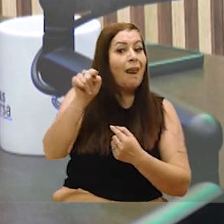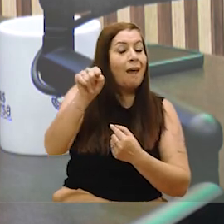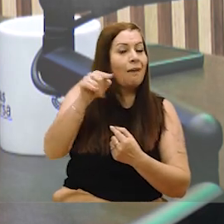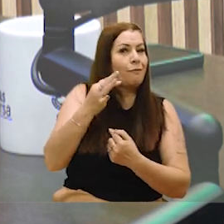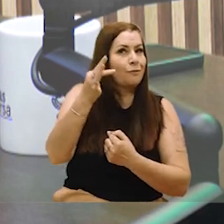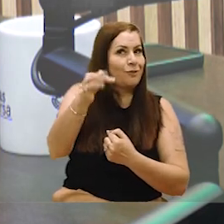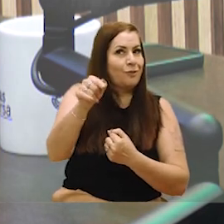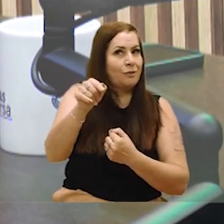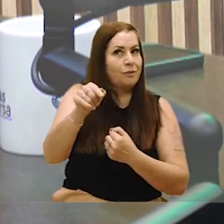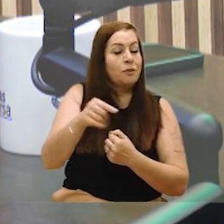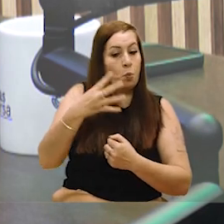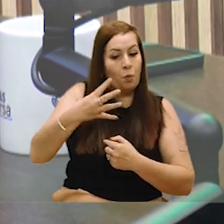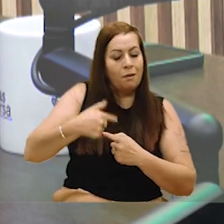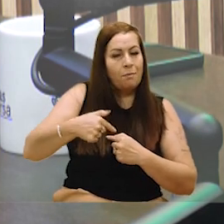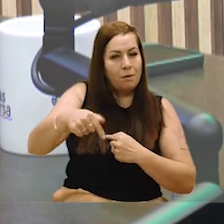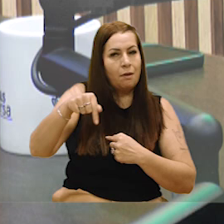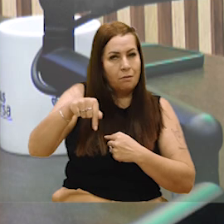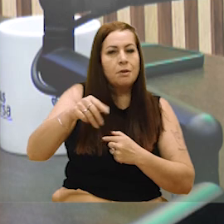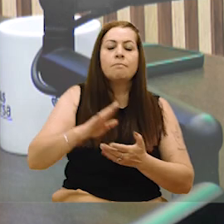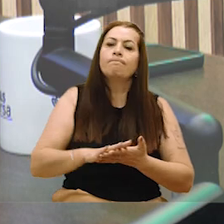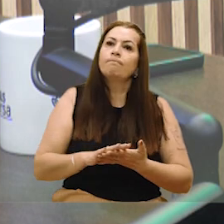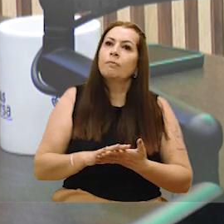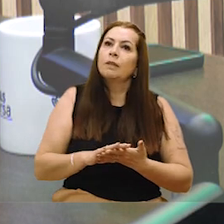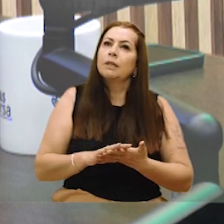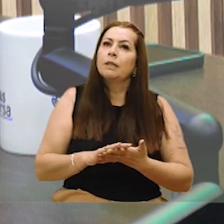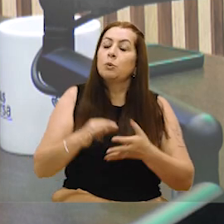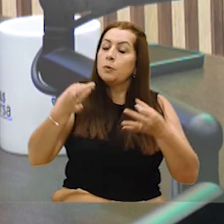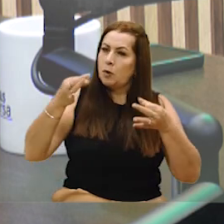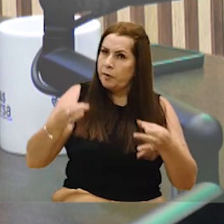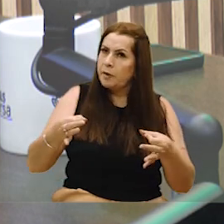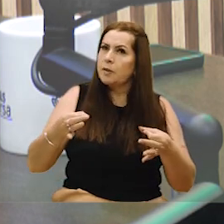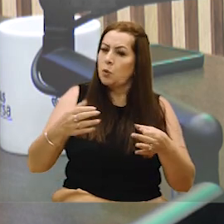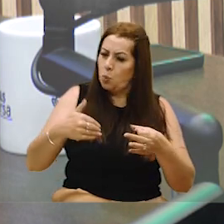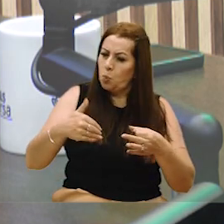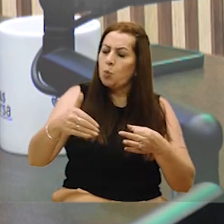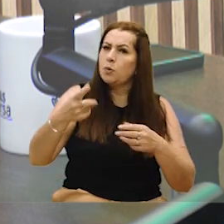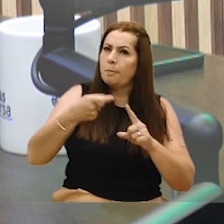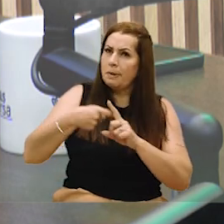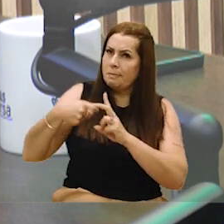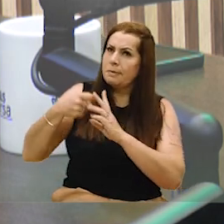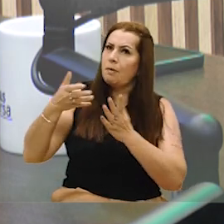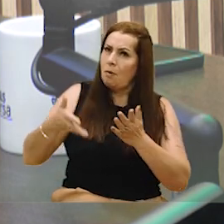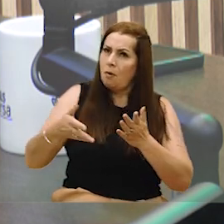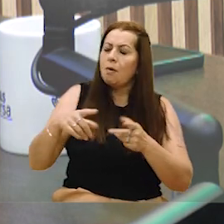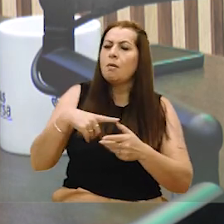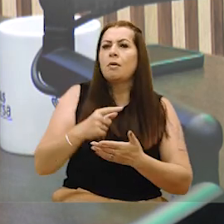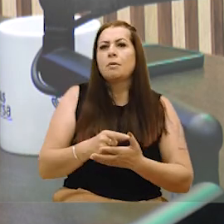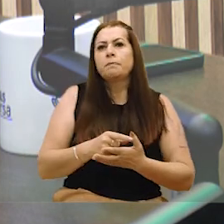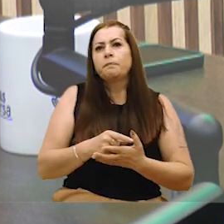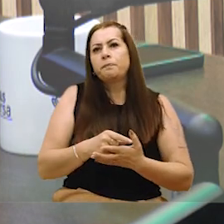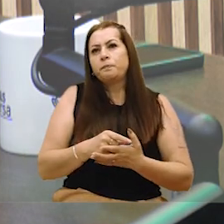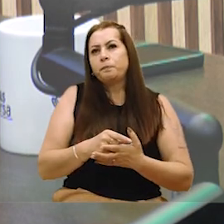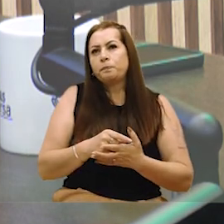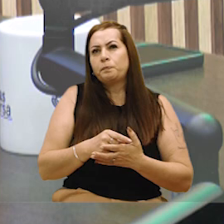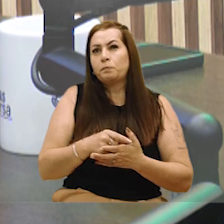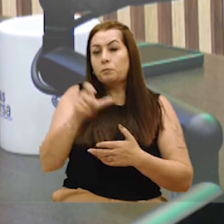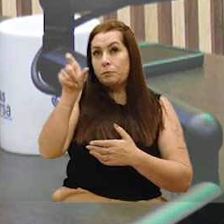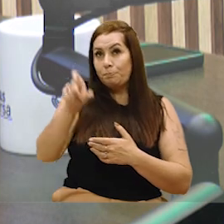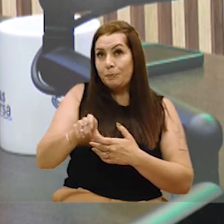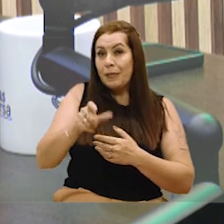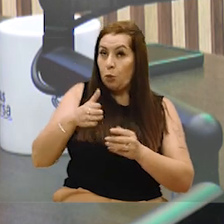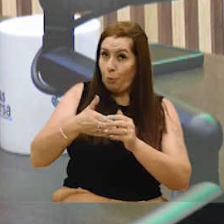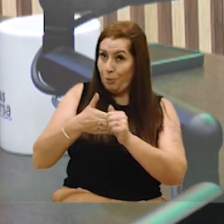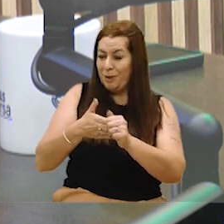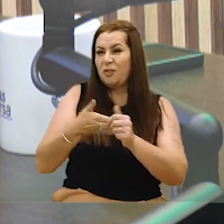esse meu mandato aqui, nesse 4º mandato, né, e tenho certeza que nos próximos meses agora, nós já... as pessoas que